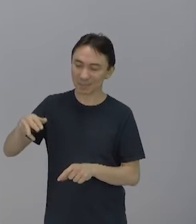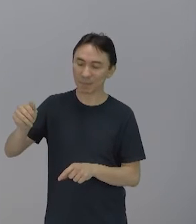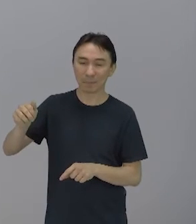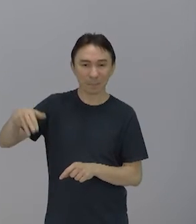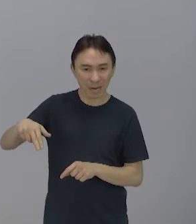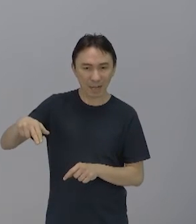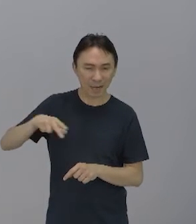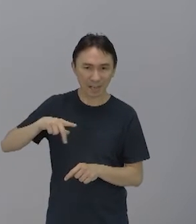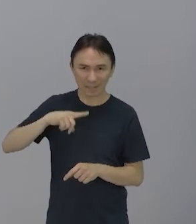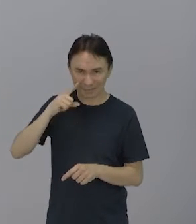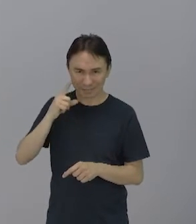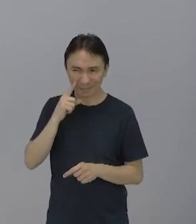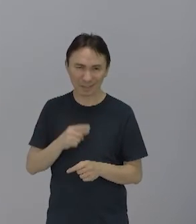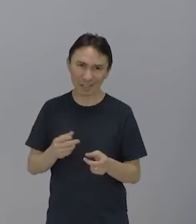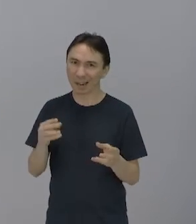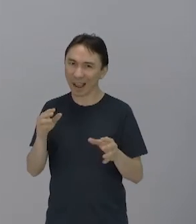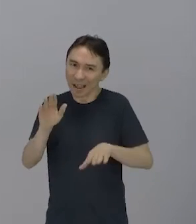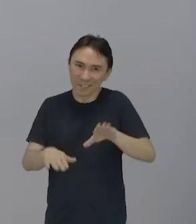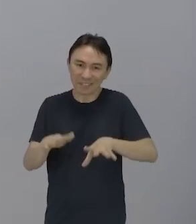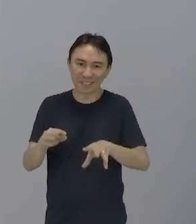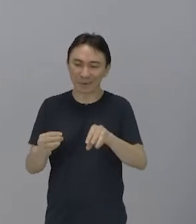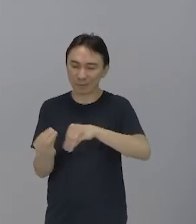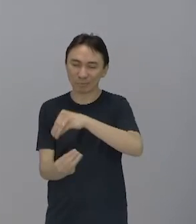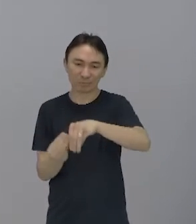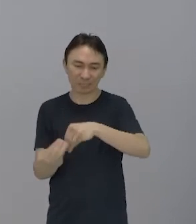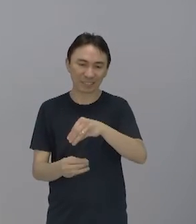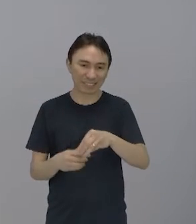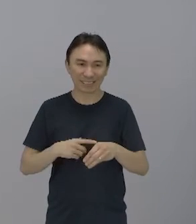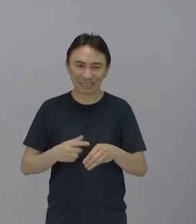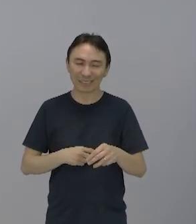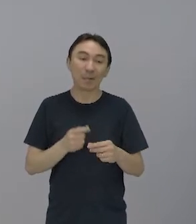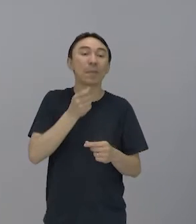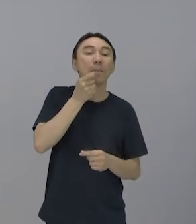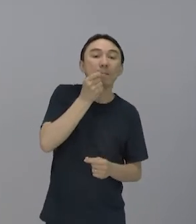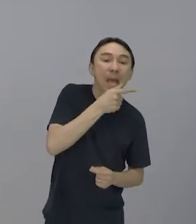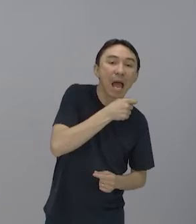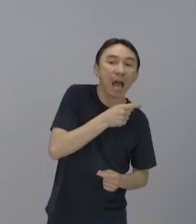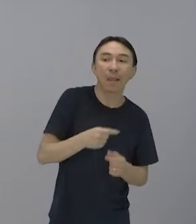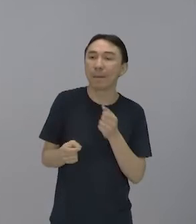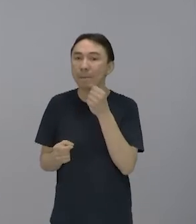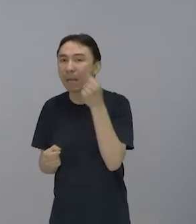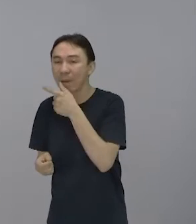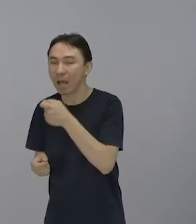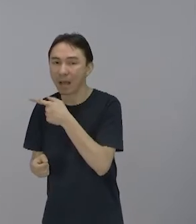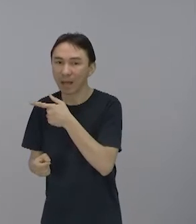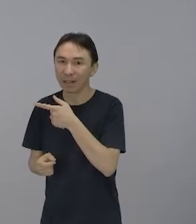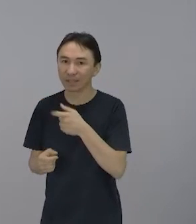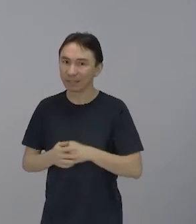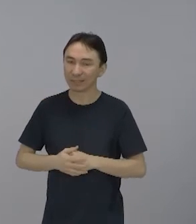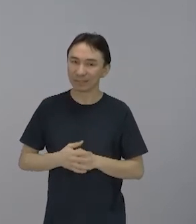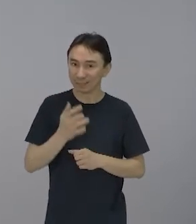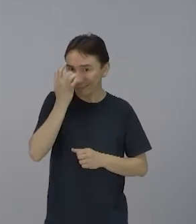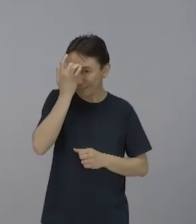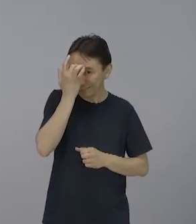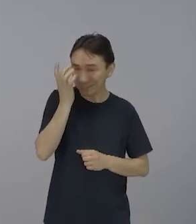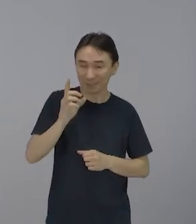são difíceis. Acho que imagino que seja difícil de traduzir, né? The jokes, Spider-Man's jokes are different because there are many references. Tem muitas referências, né? Como é que você faz com